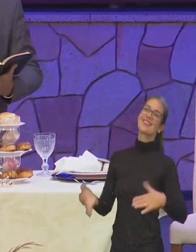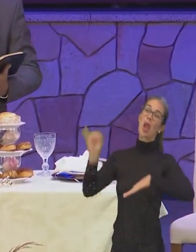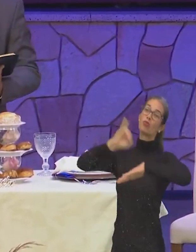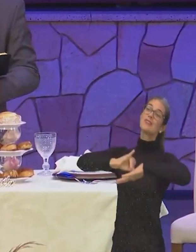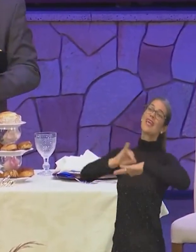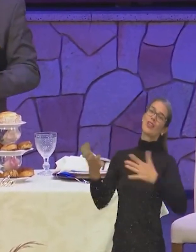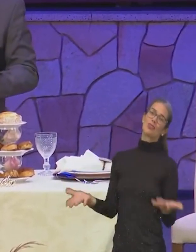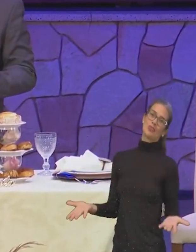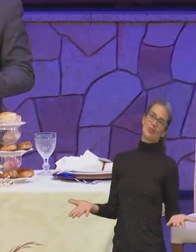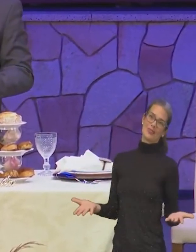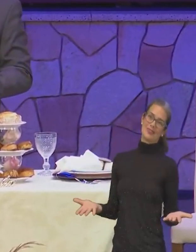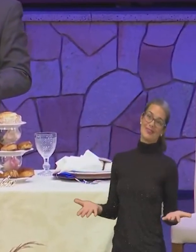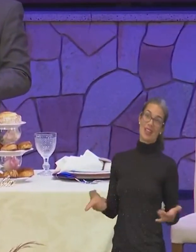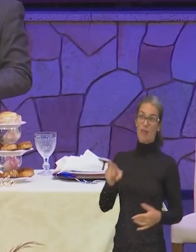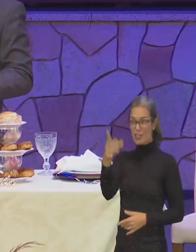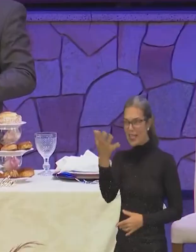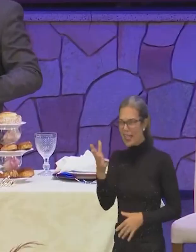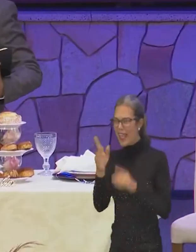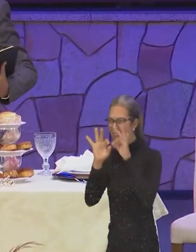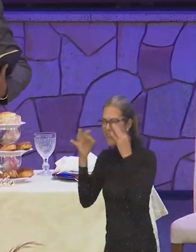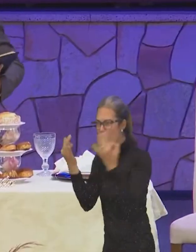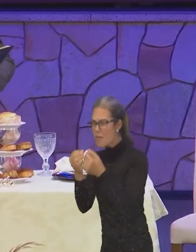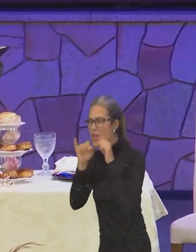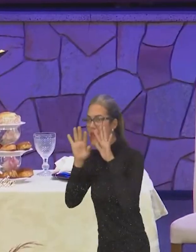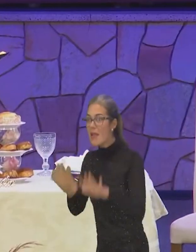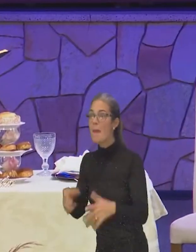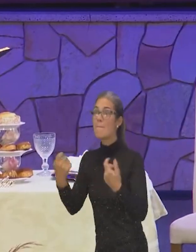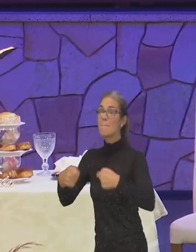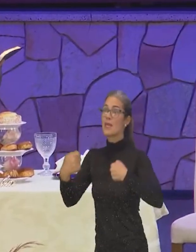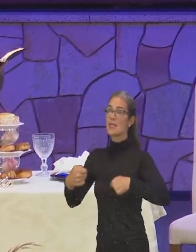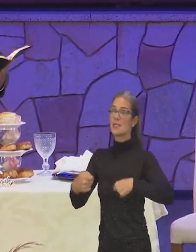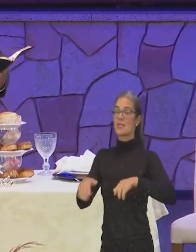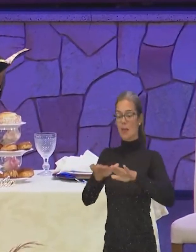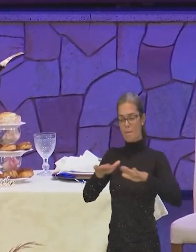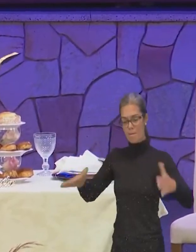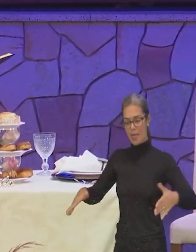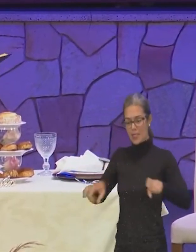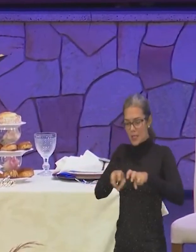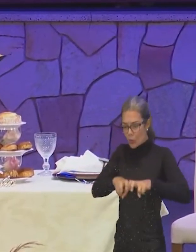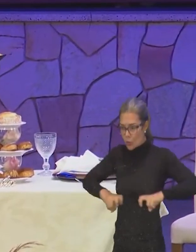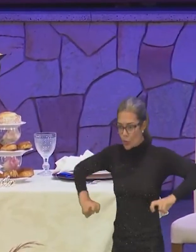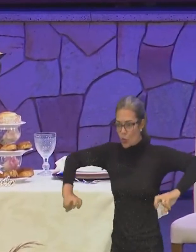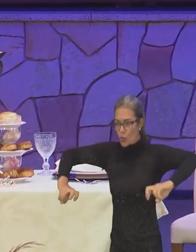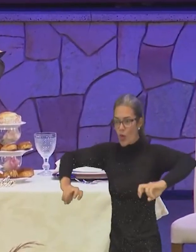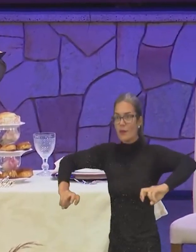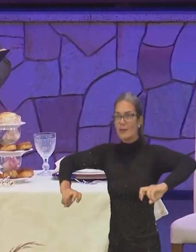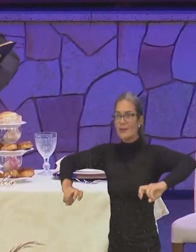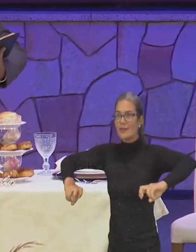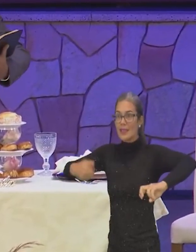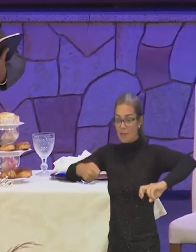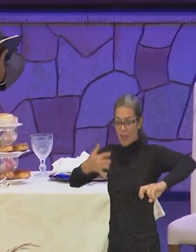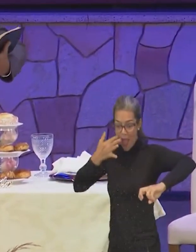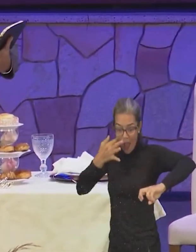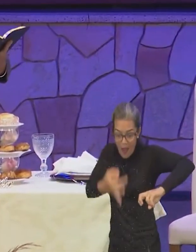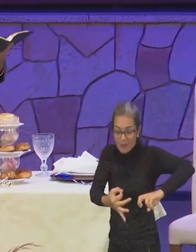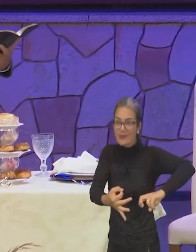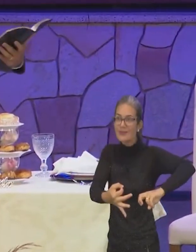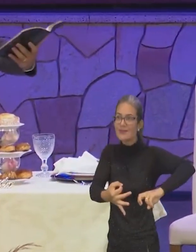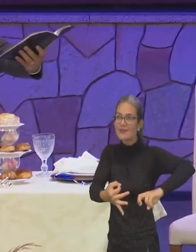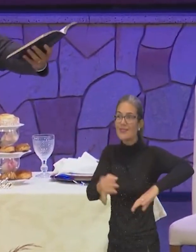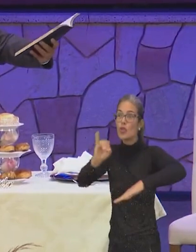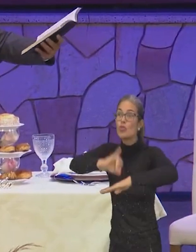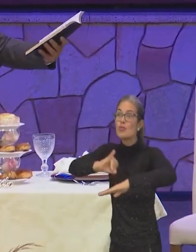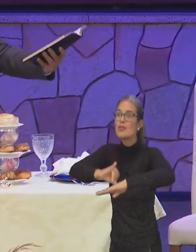família abençoada, você precisa estar ao redor da sua mesa, olhando para o centro. E cada vez que a sua família